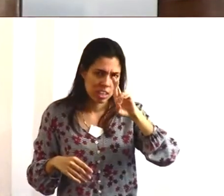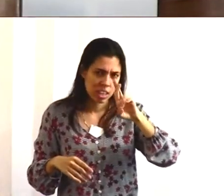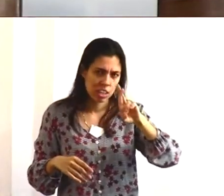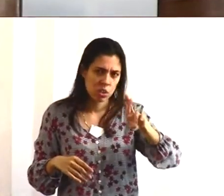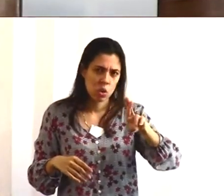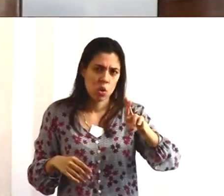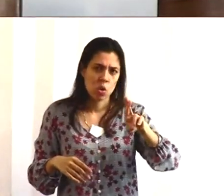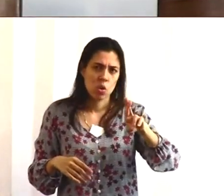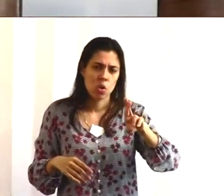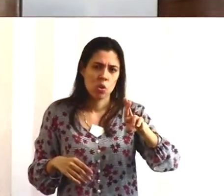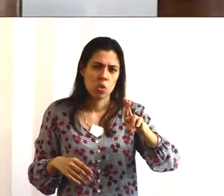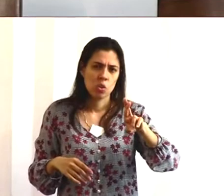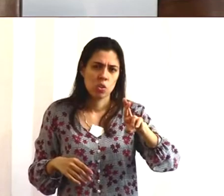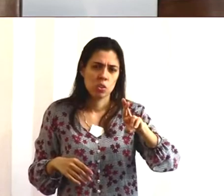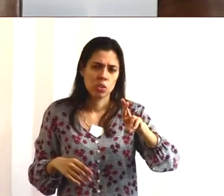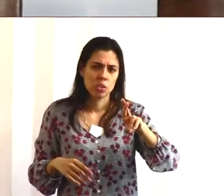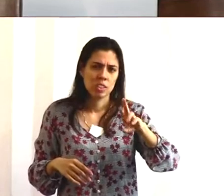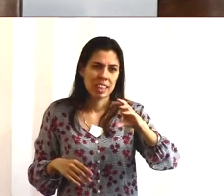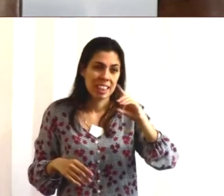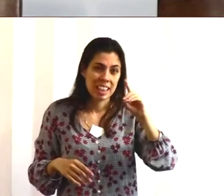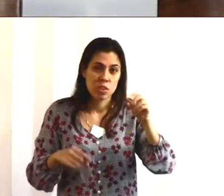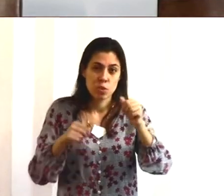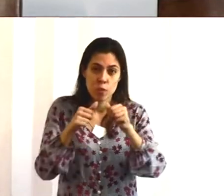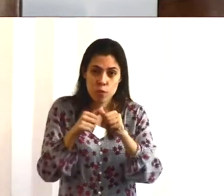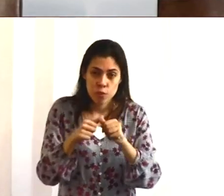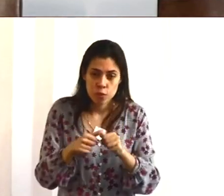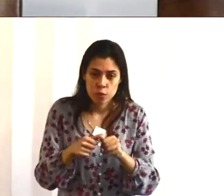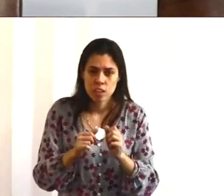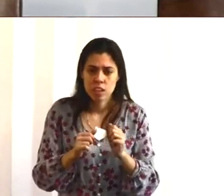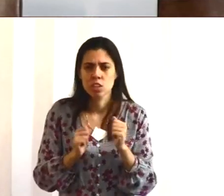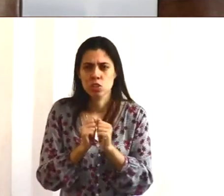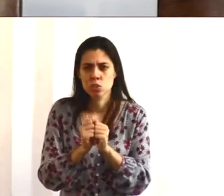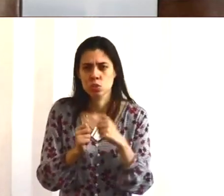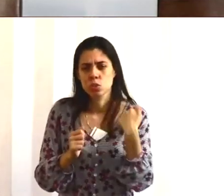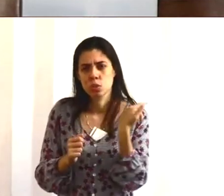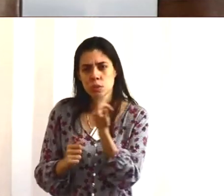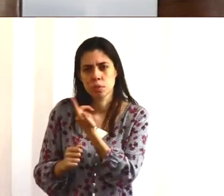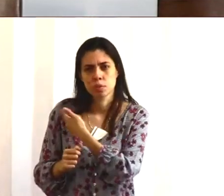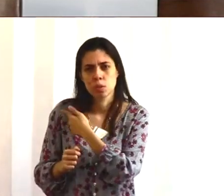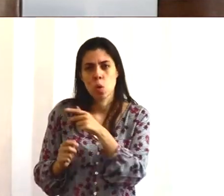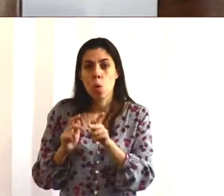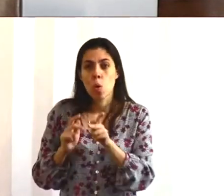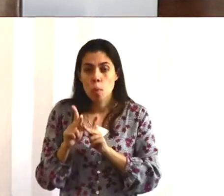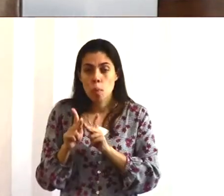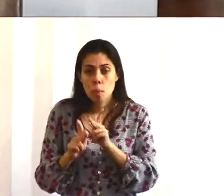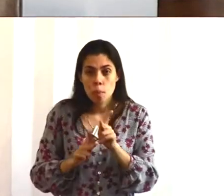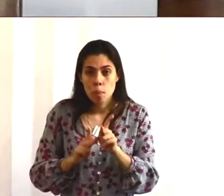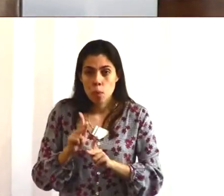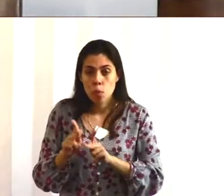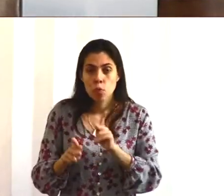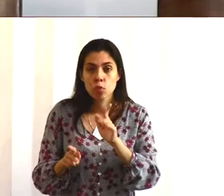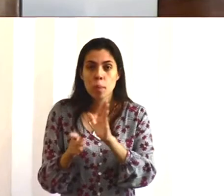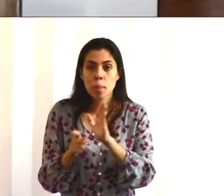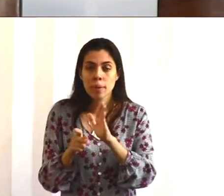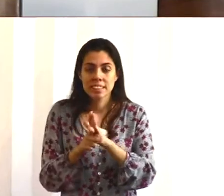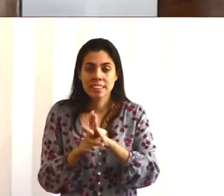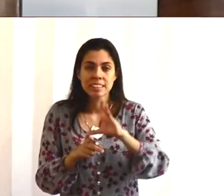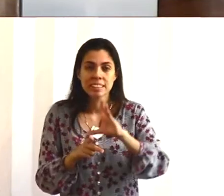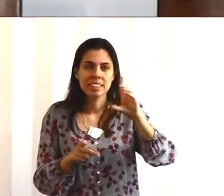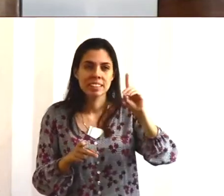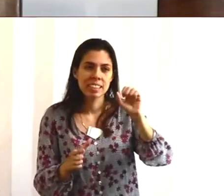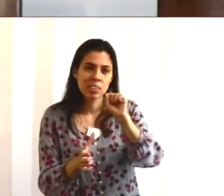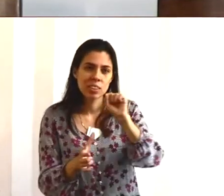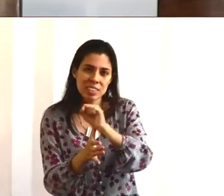7. Isso nos mostra que o povo do Senhor está seguro, porque Ele é um Deus da